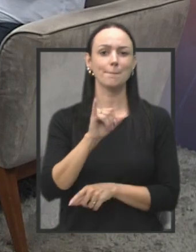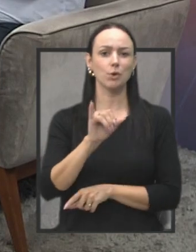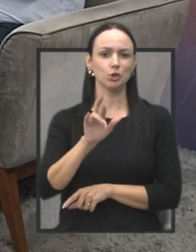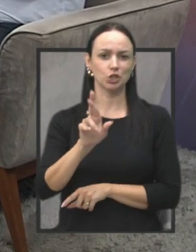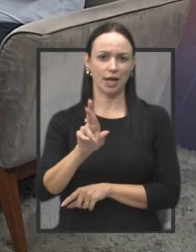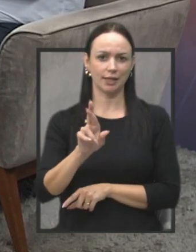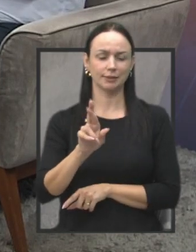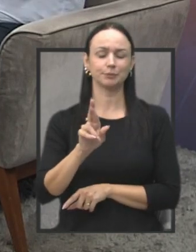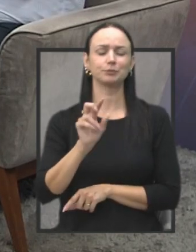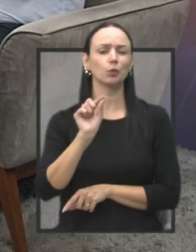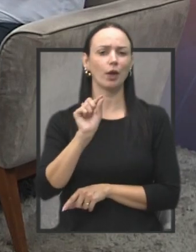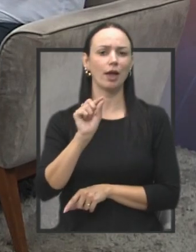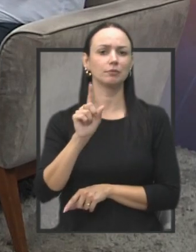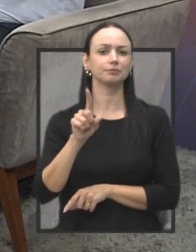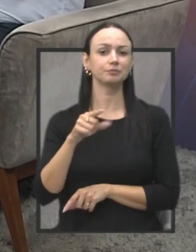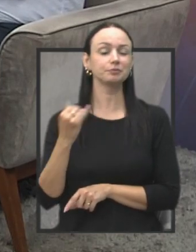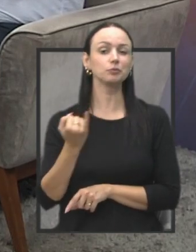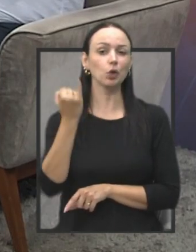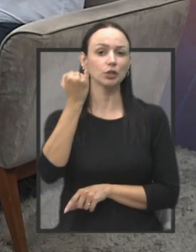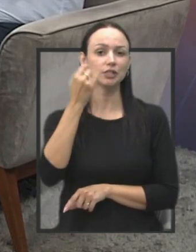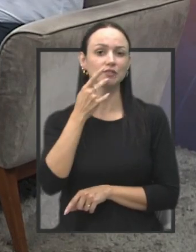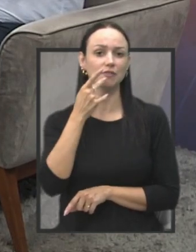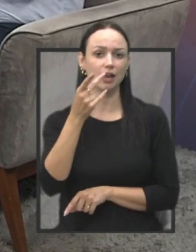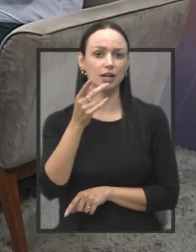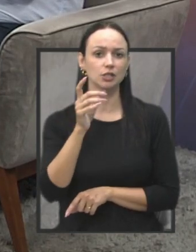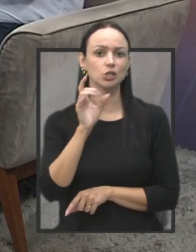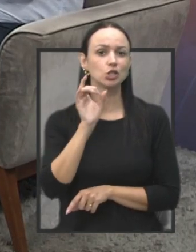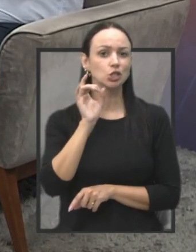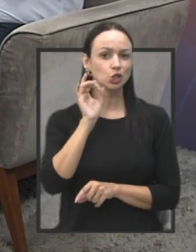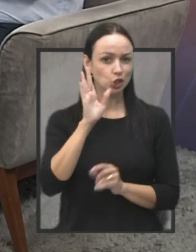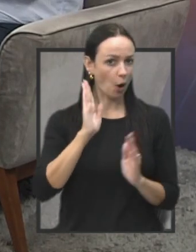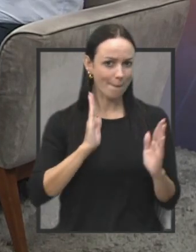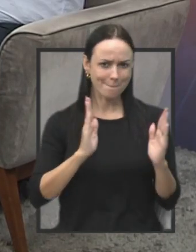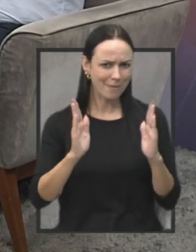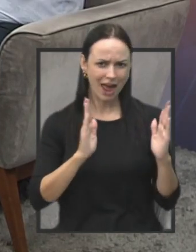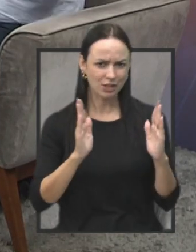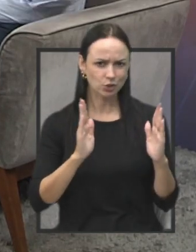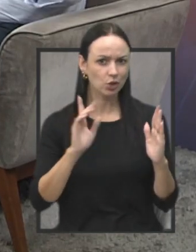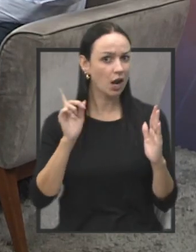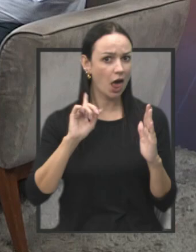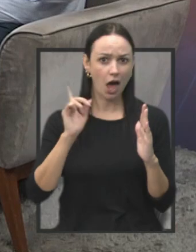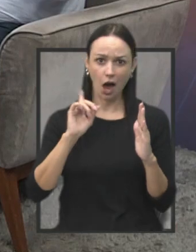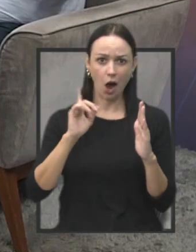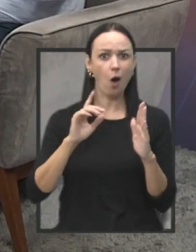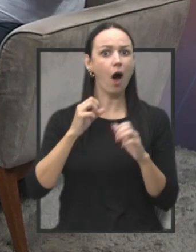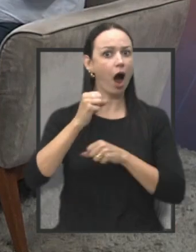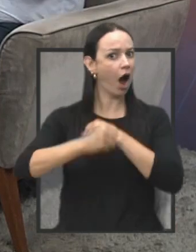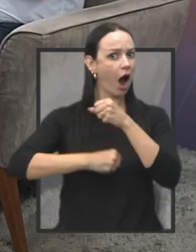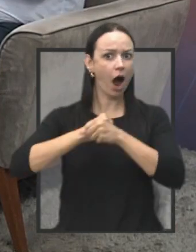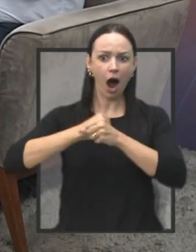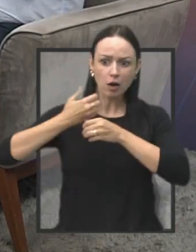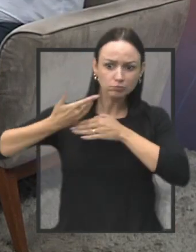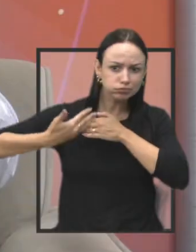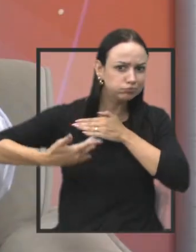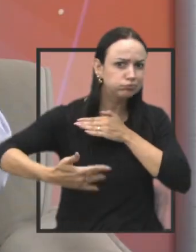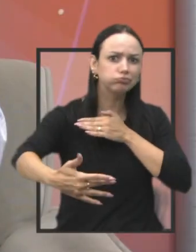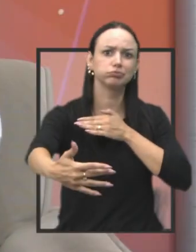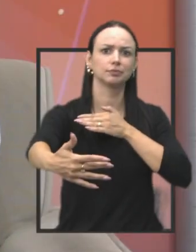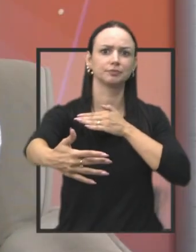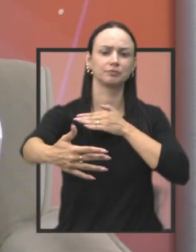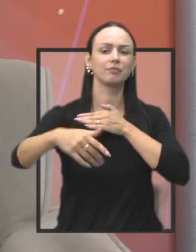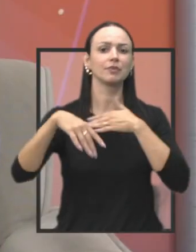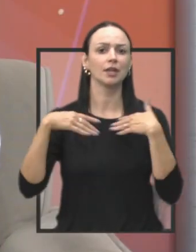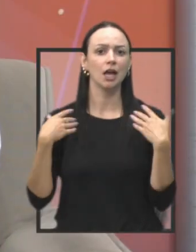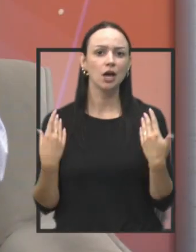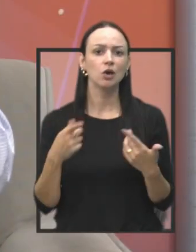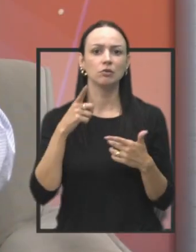é importante dizer que ela não acontece só no prazo. O imposto de renda é o ano todo, correto? Exato. Então, durante